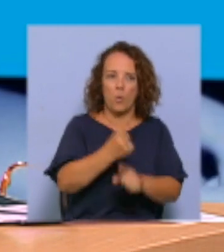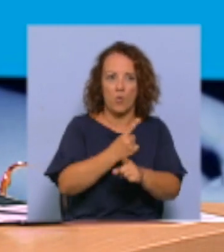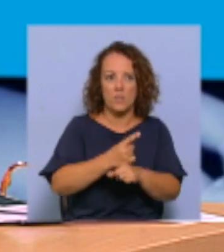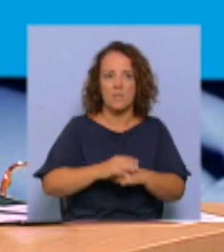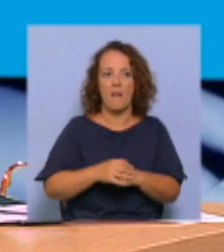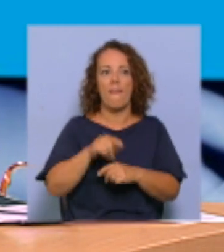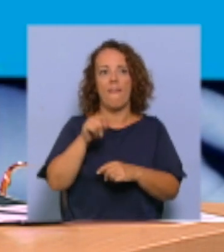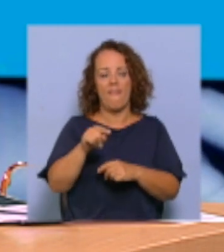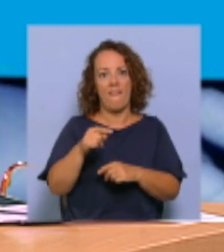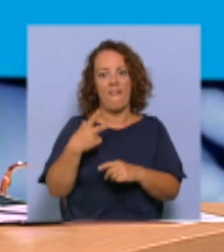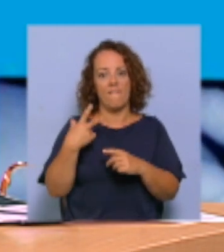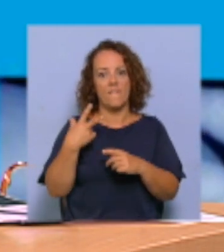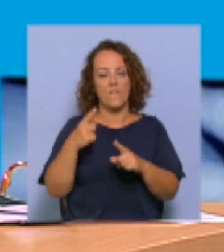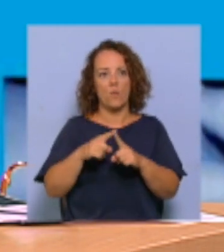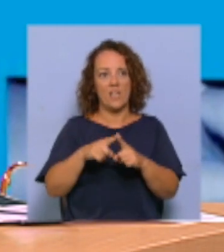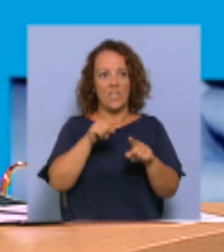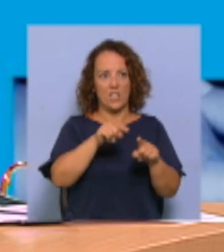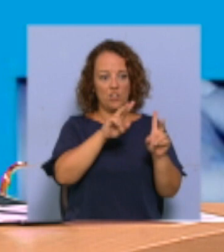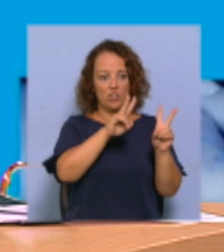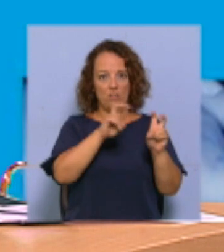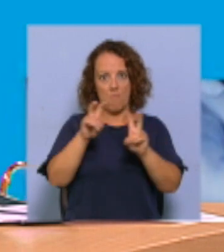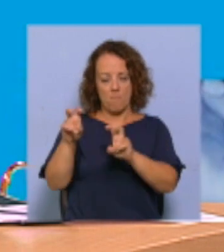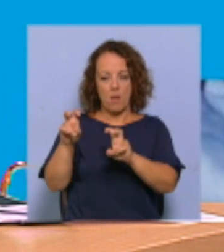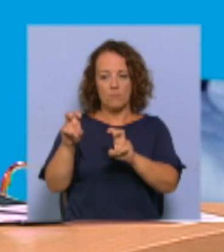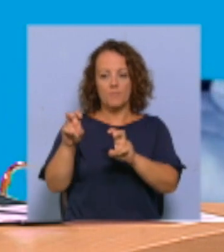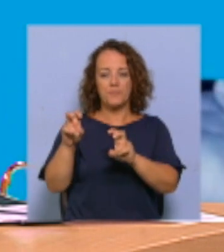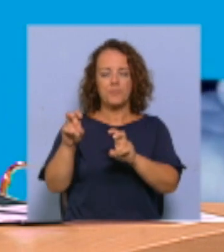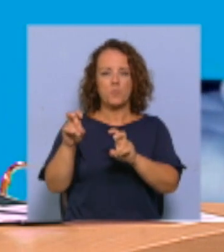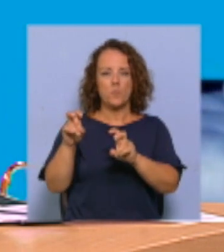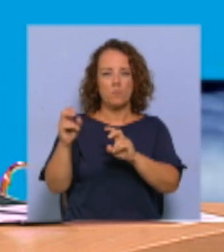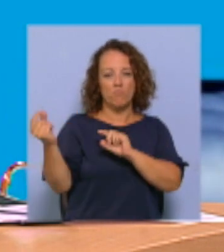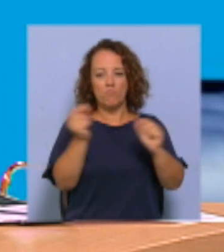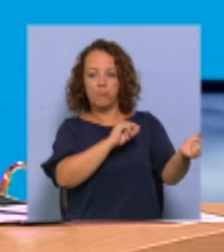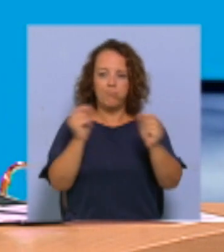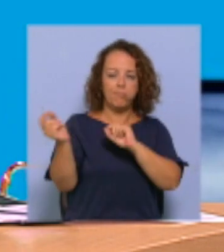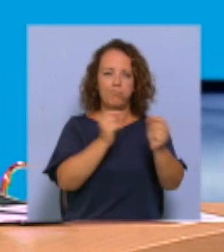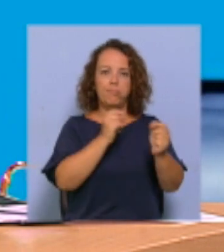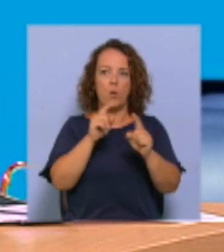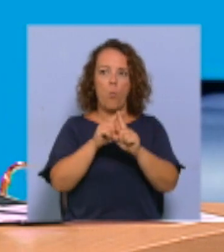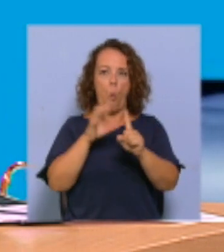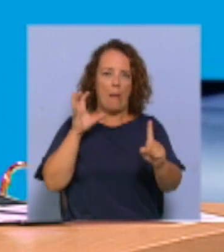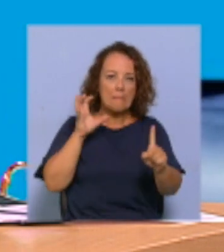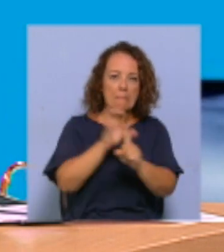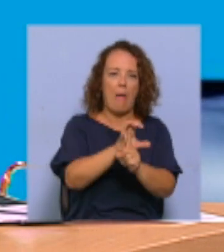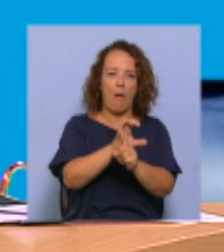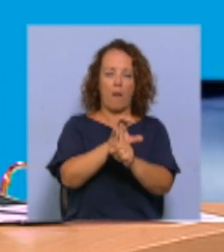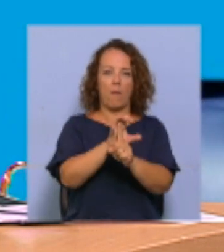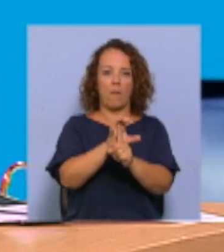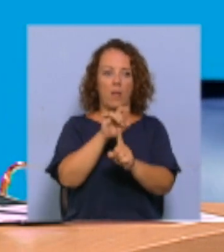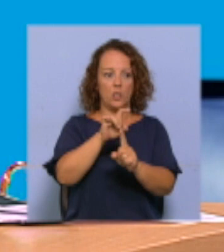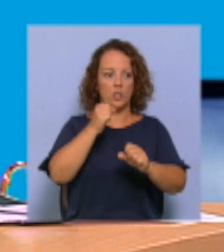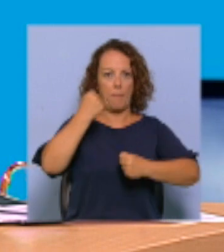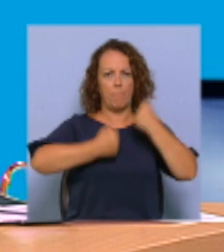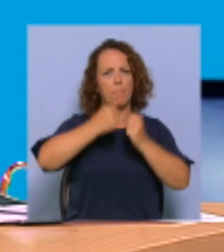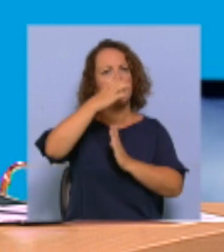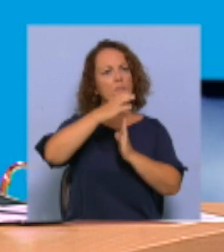que a violência com que foram tratados estes temas, a violência com que foi atacado este manifesto, que é